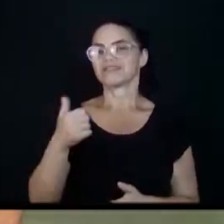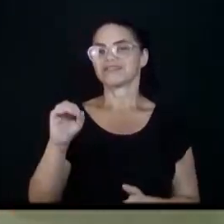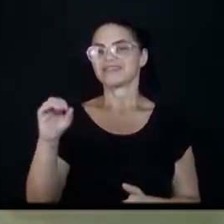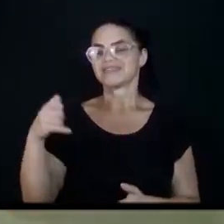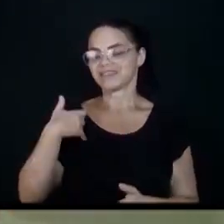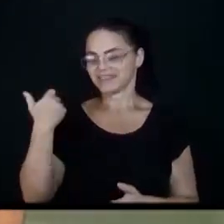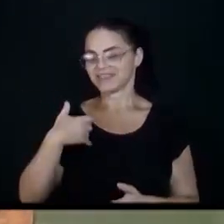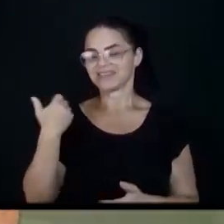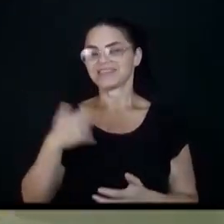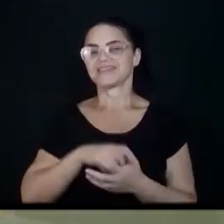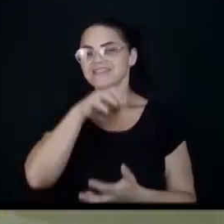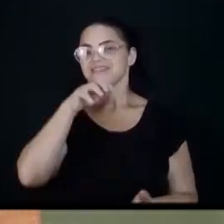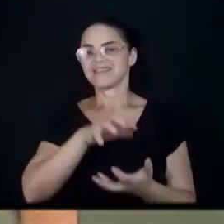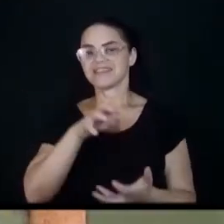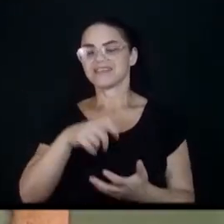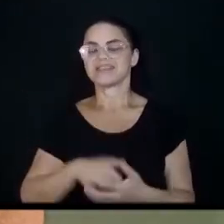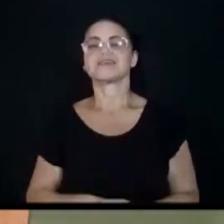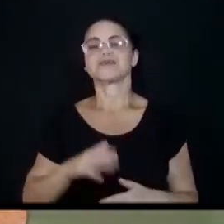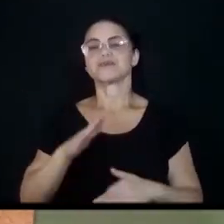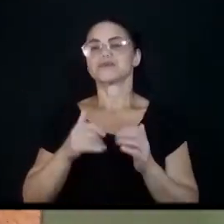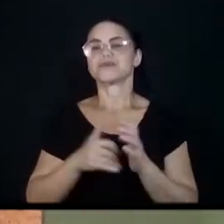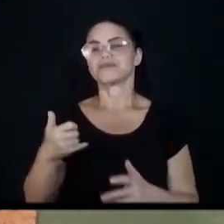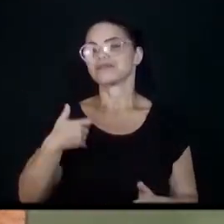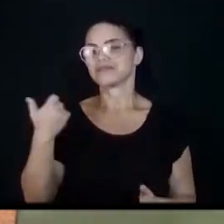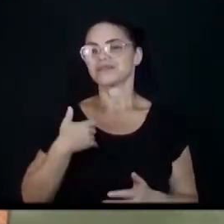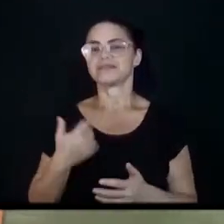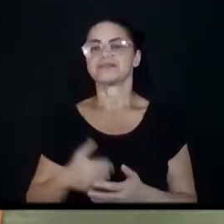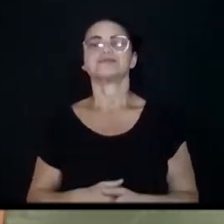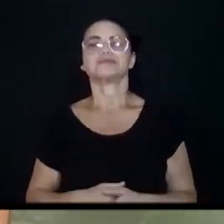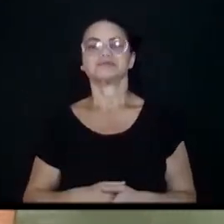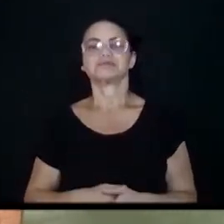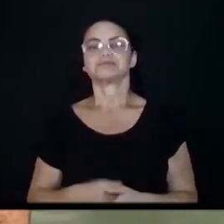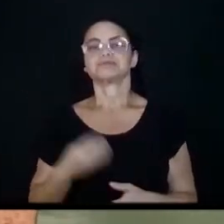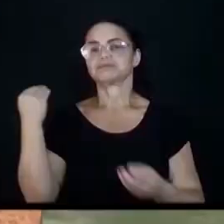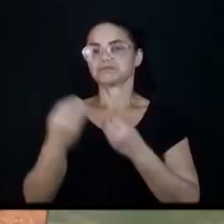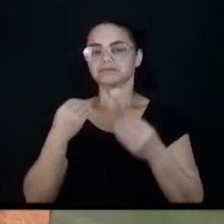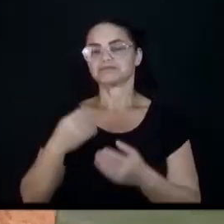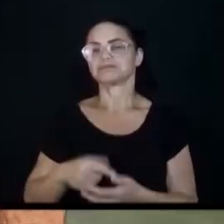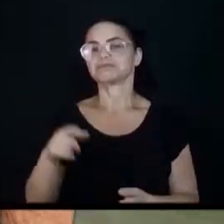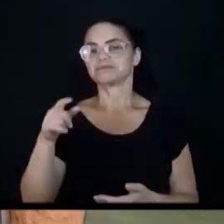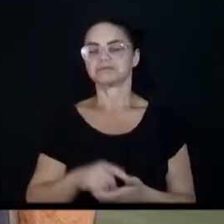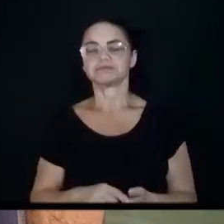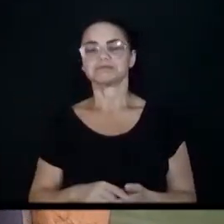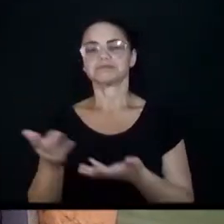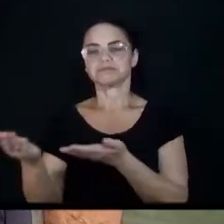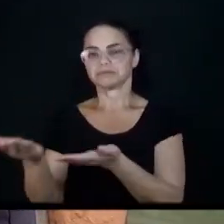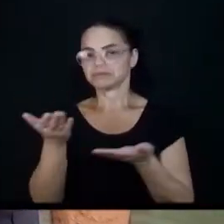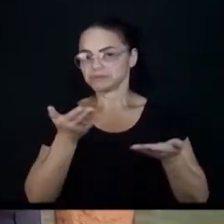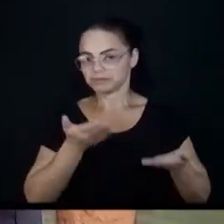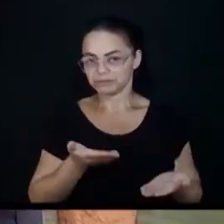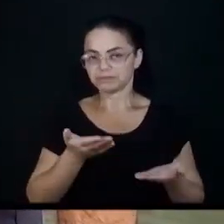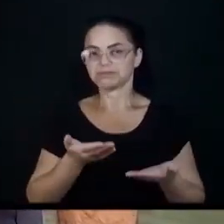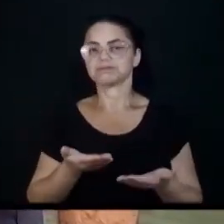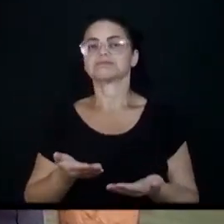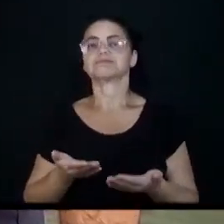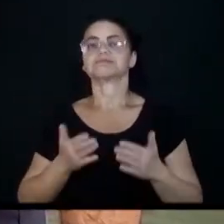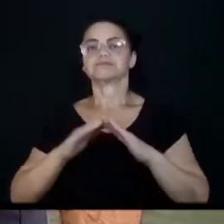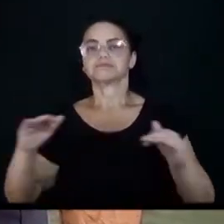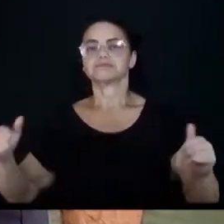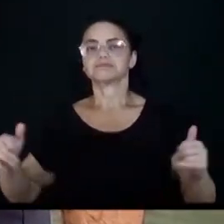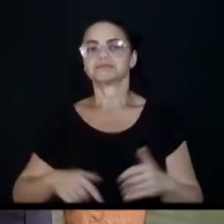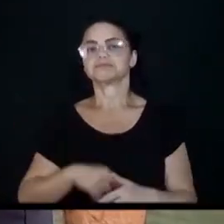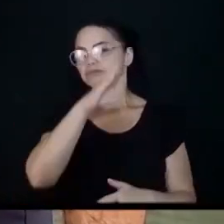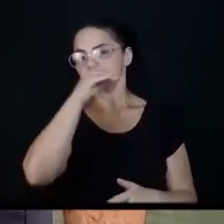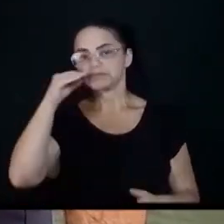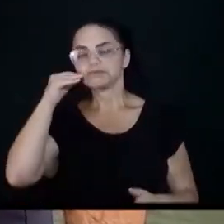as idades aqui esse serviço. E como que é para você, né, receber as crianças, jovens, adolescentes,